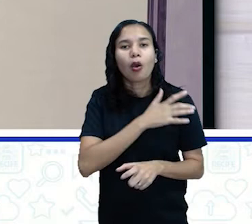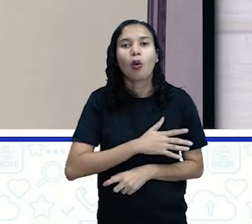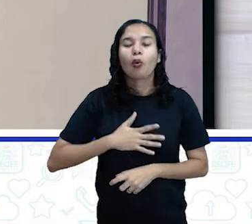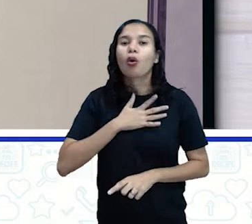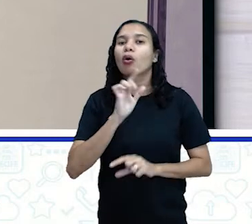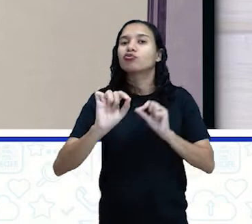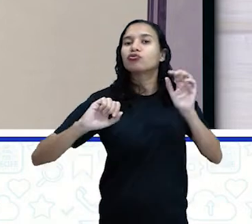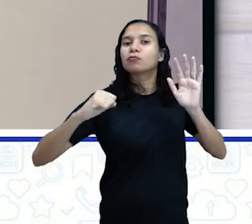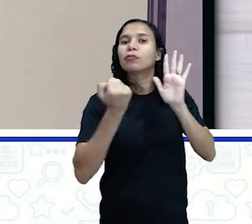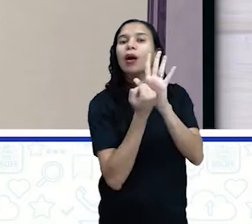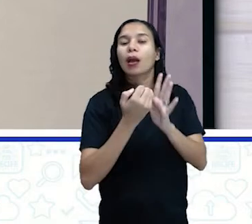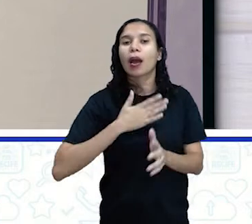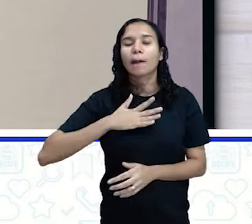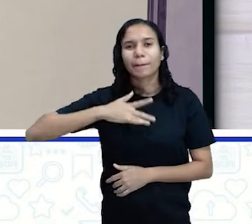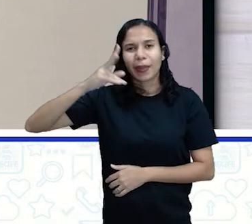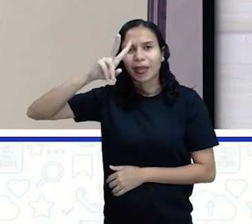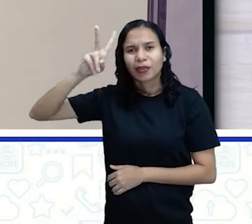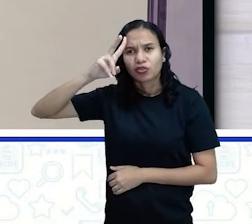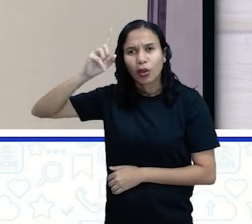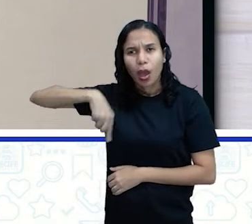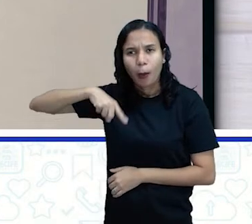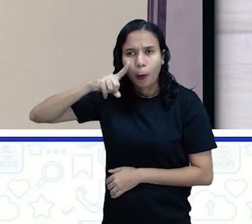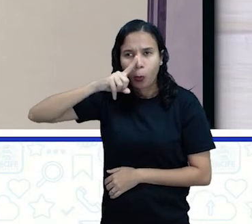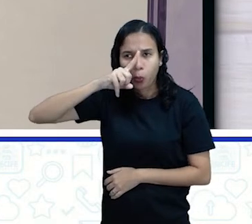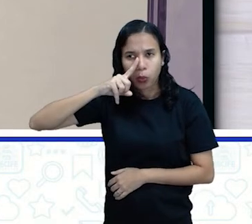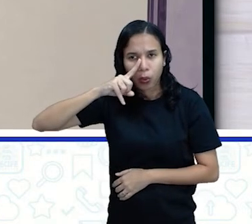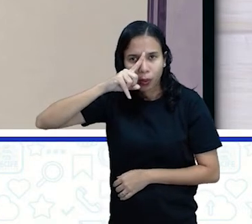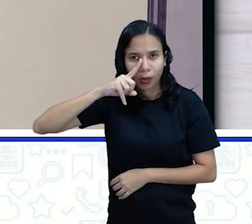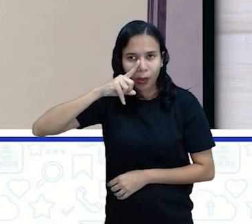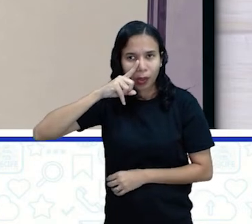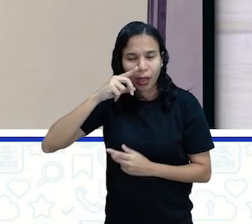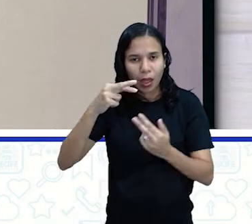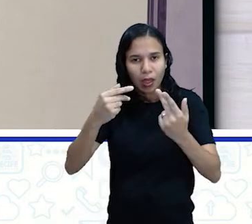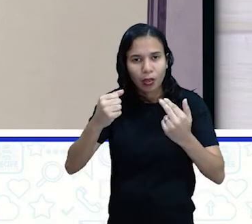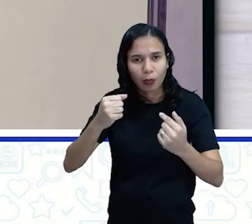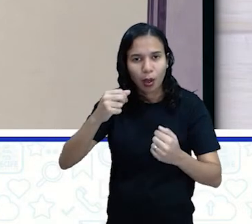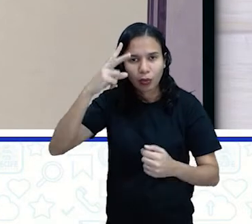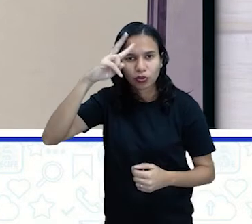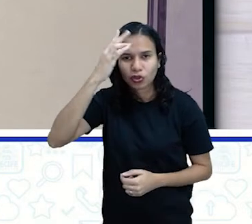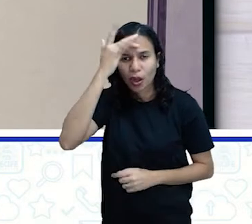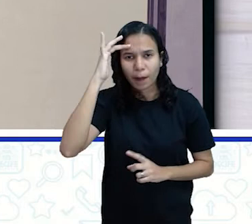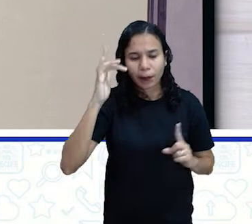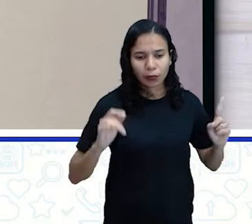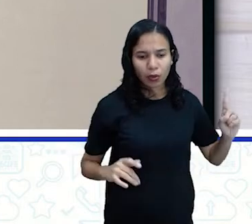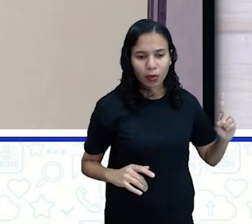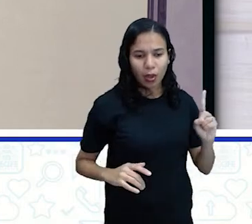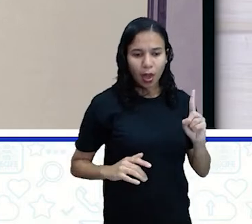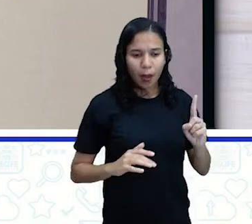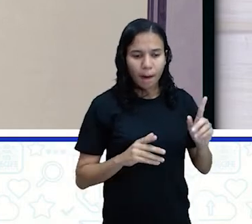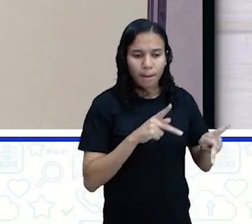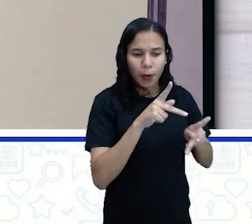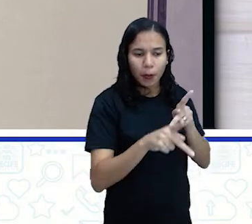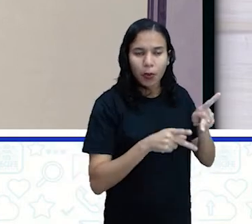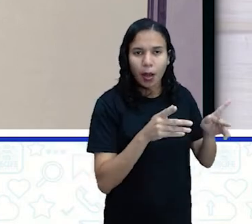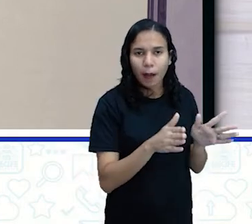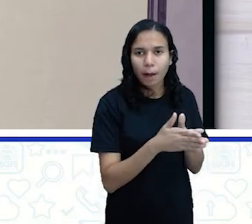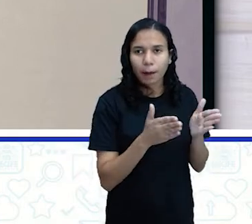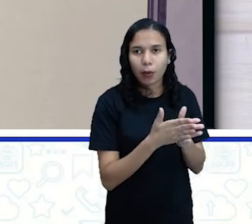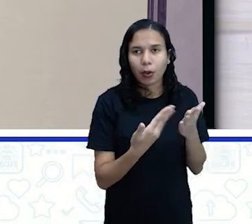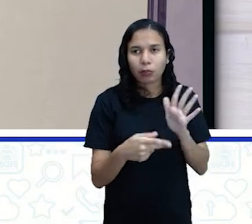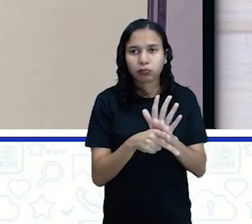a minha história é uma história perigosa, como é a história de quem sai das classes populares, de